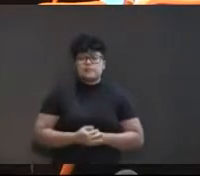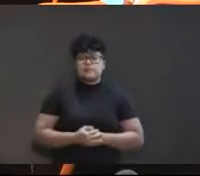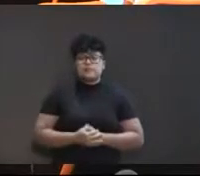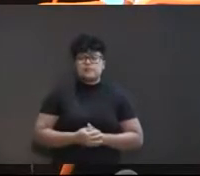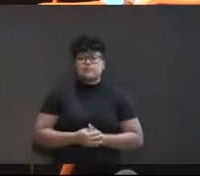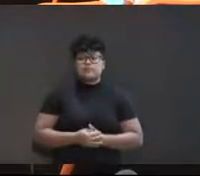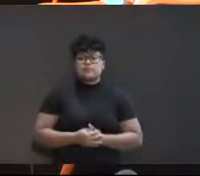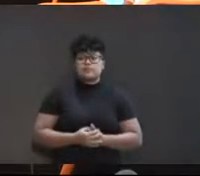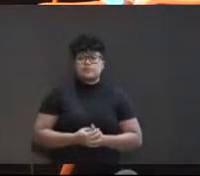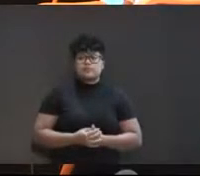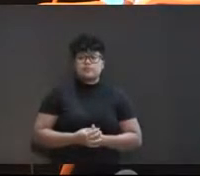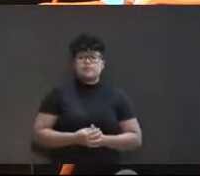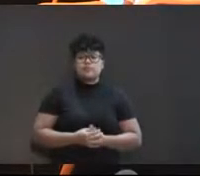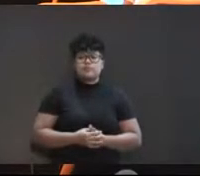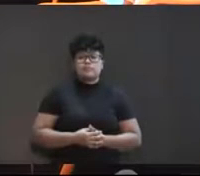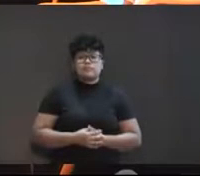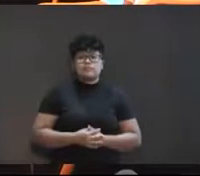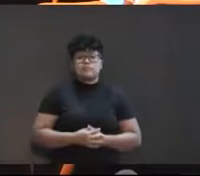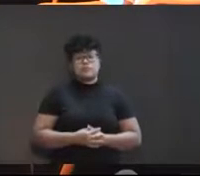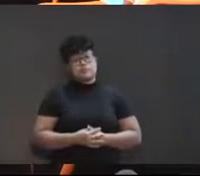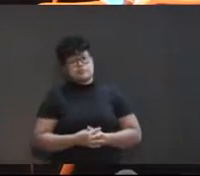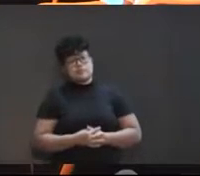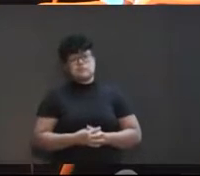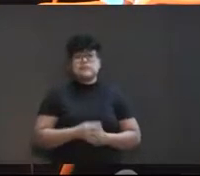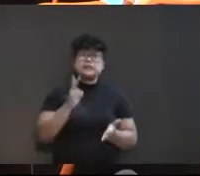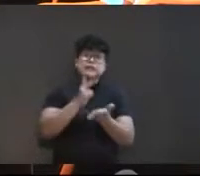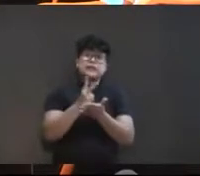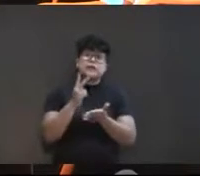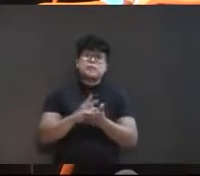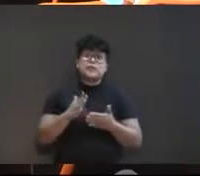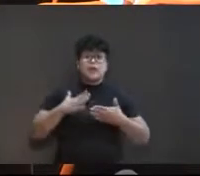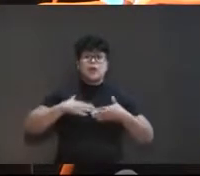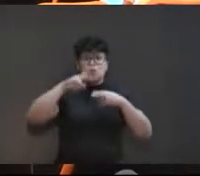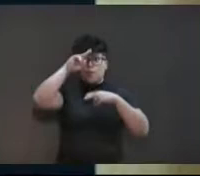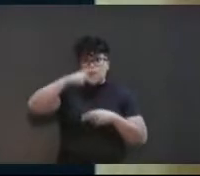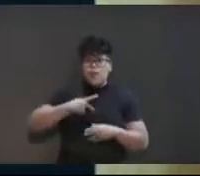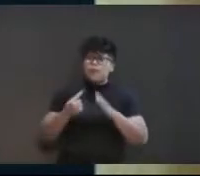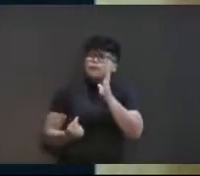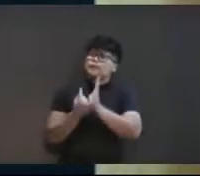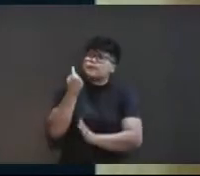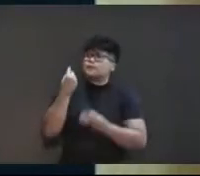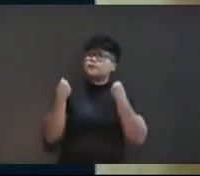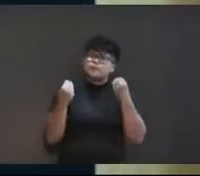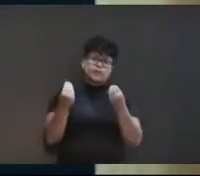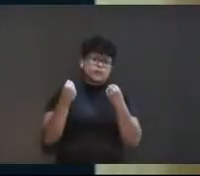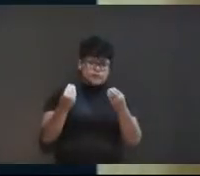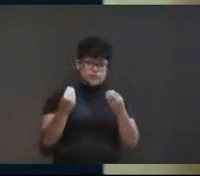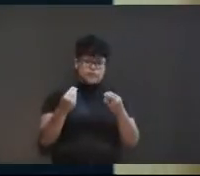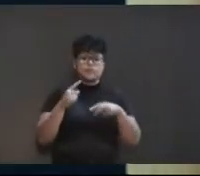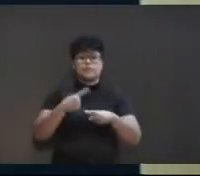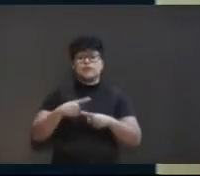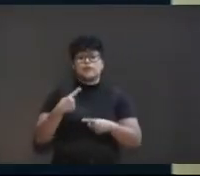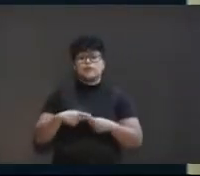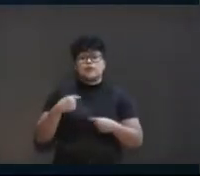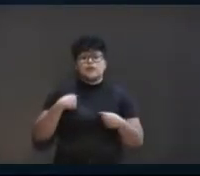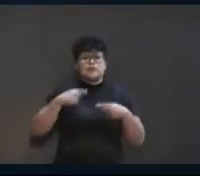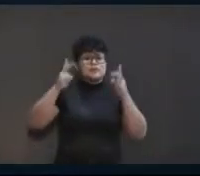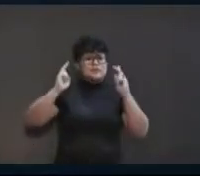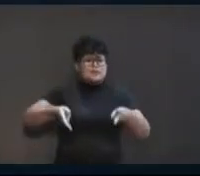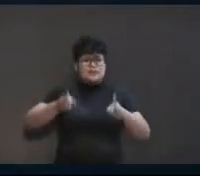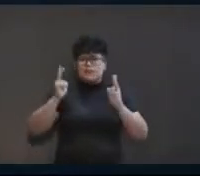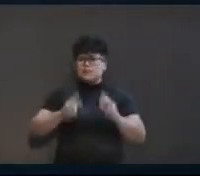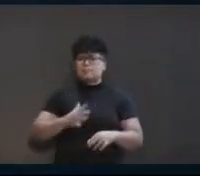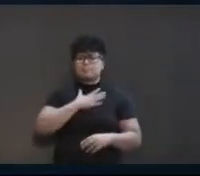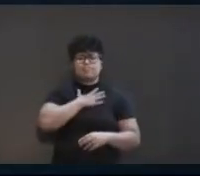Olha é sempre uma pergunta para mim também porque eu sempre gostei de matemática e